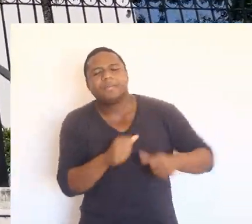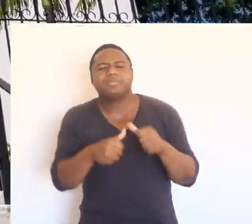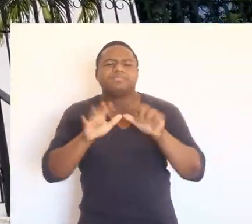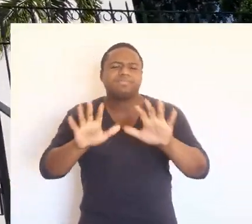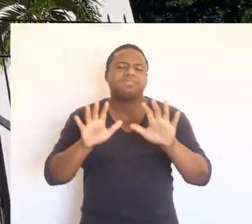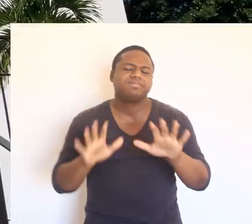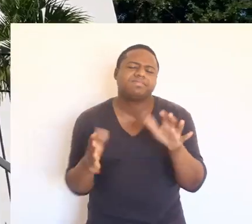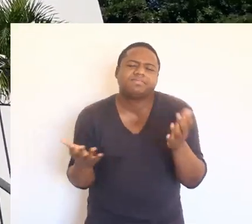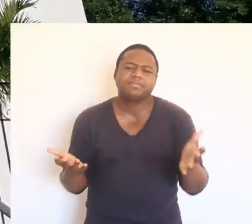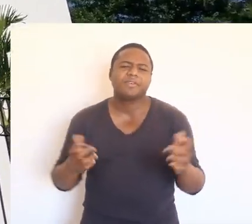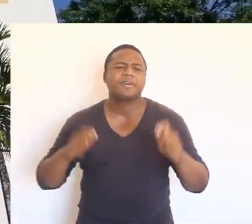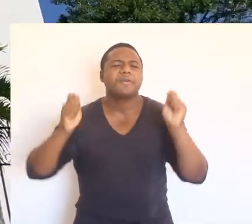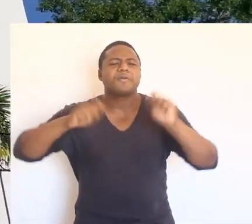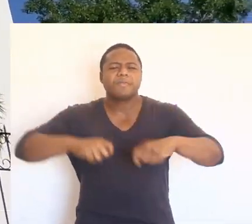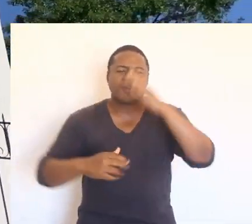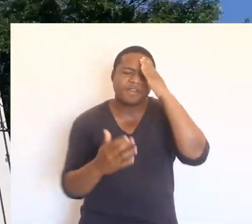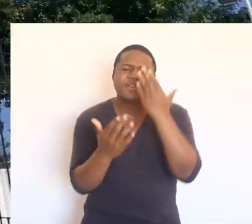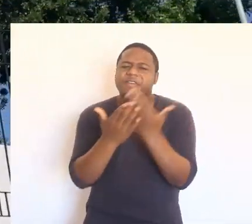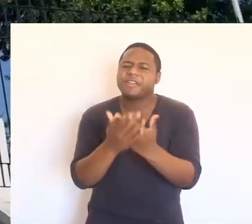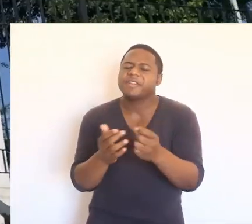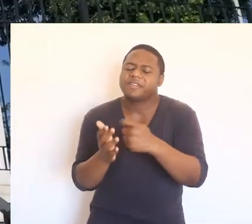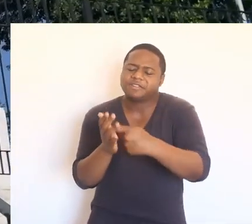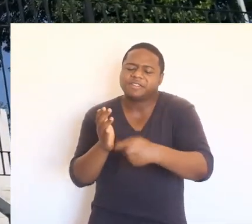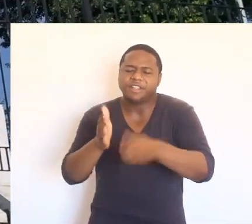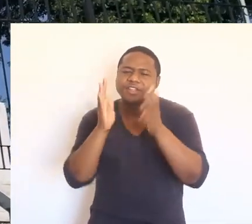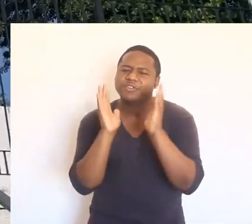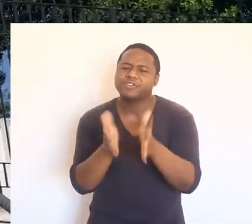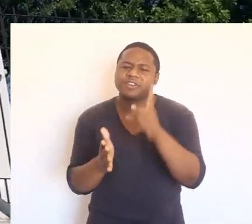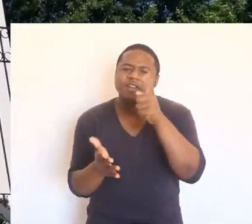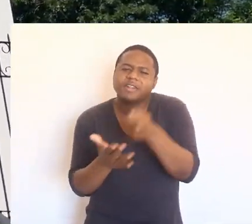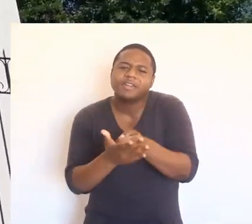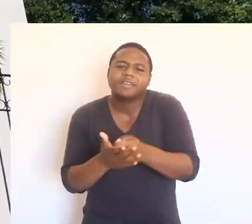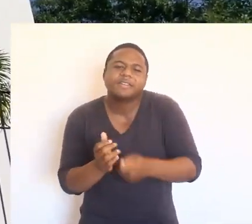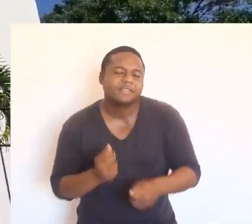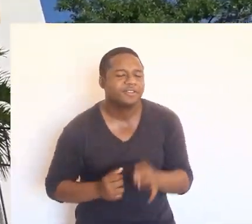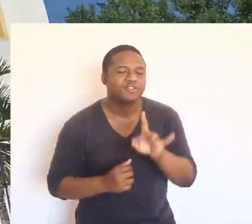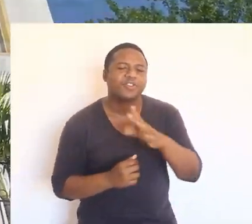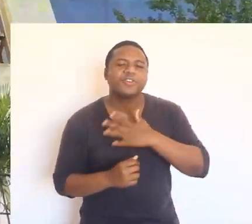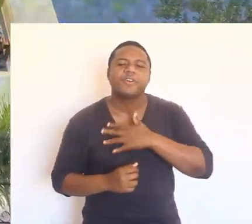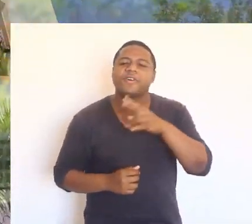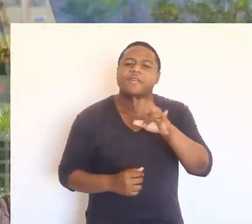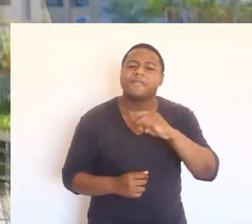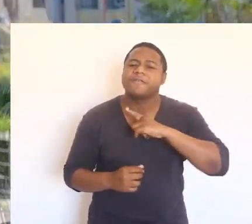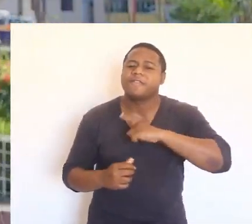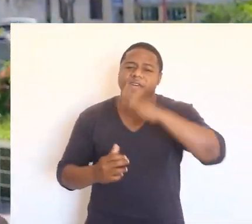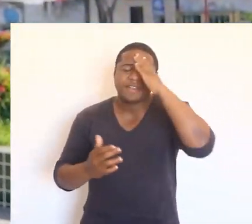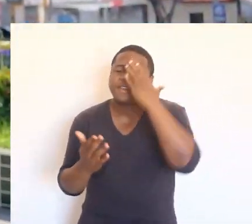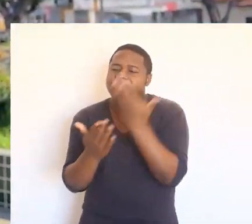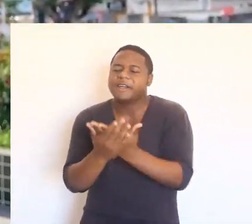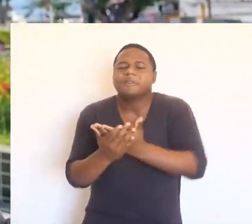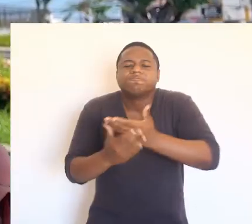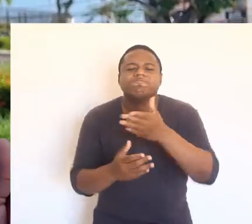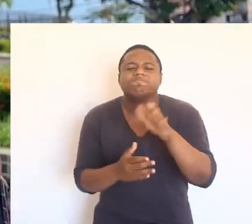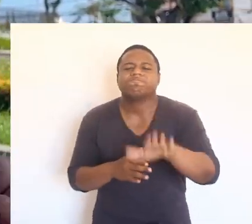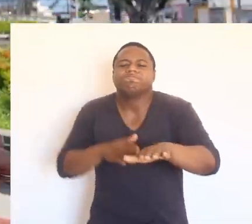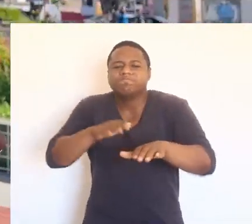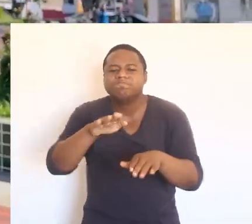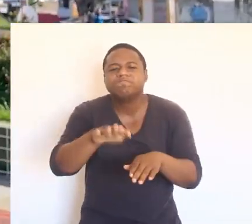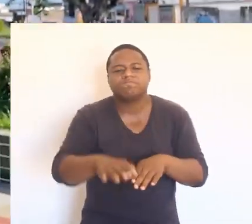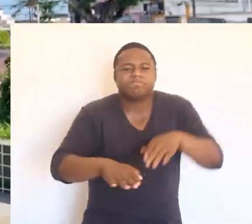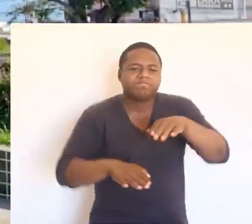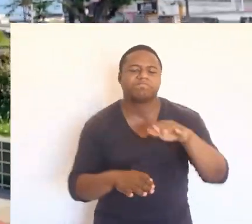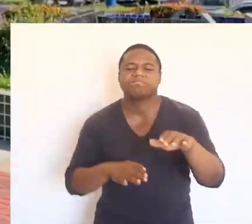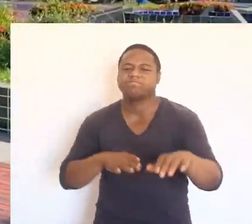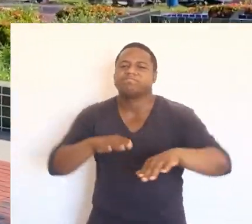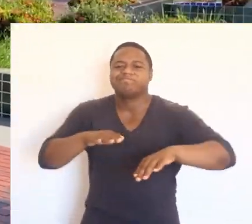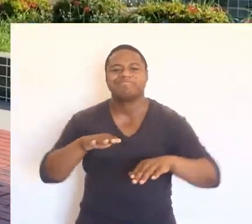Deixa estar, onde igreja estava escrito, só basta termos fé e